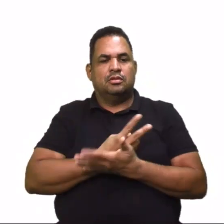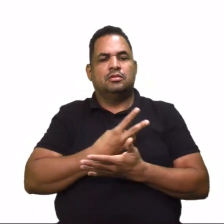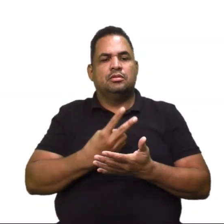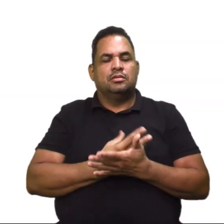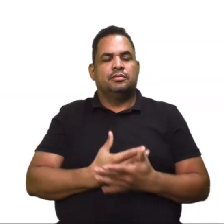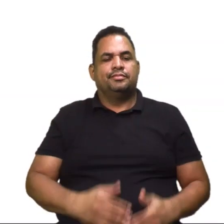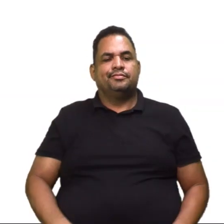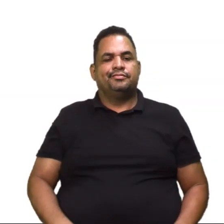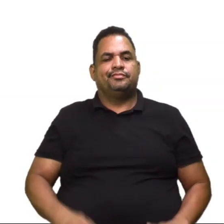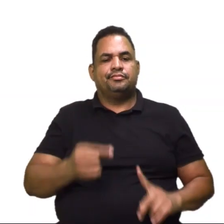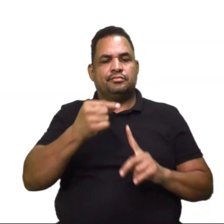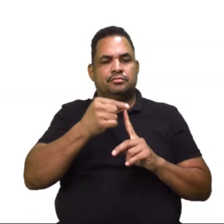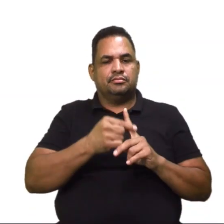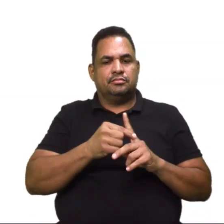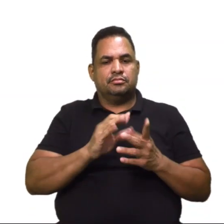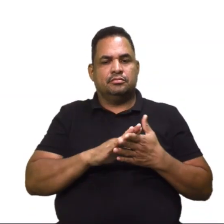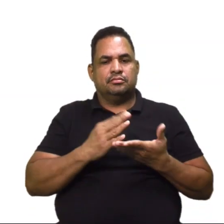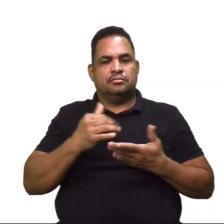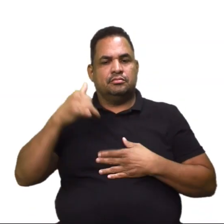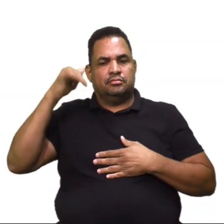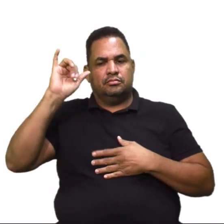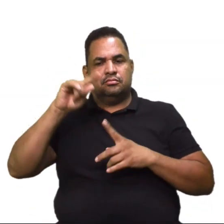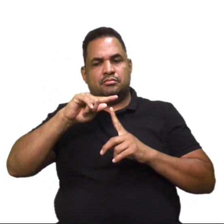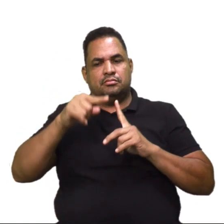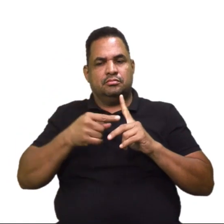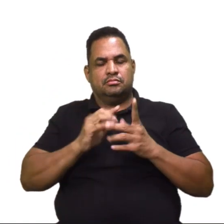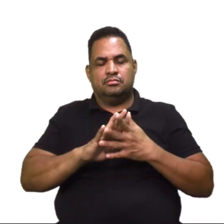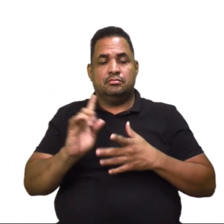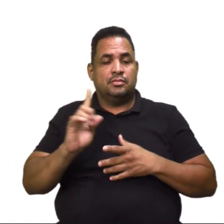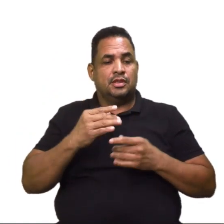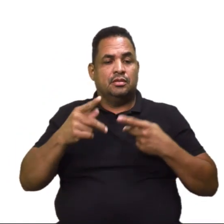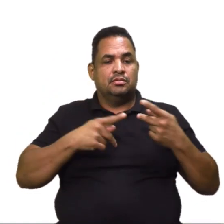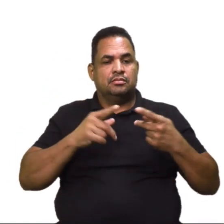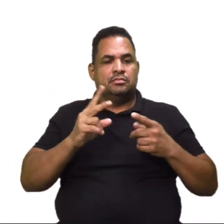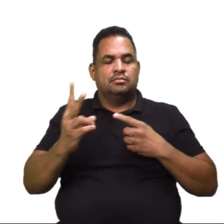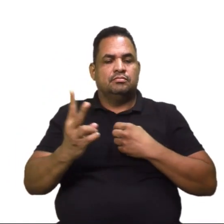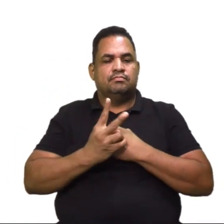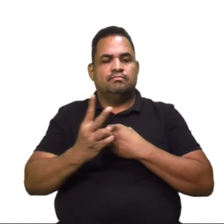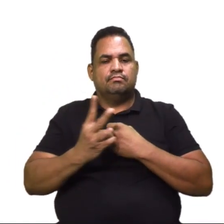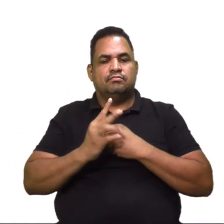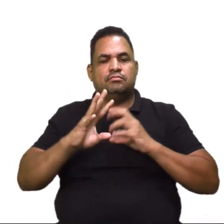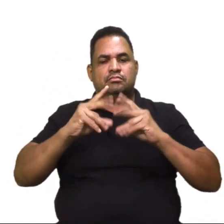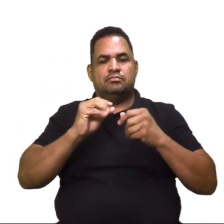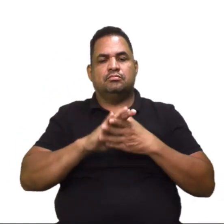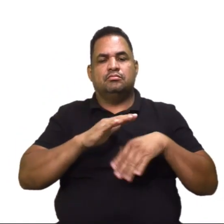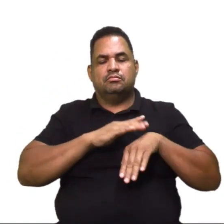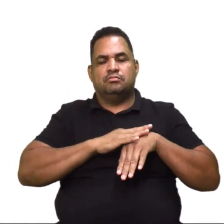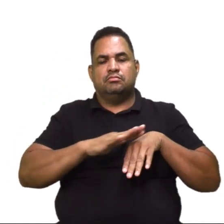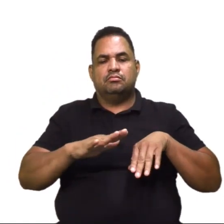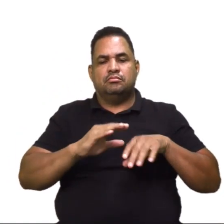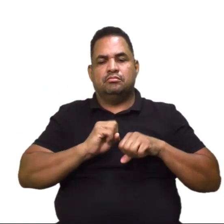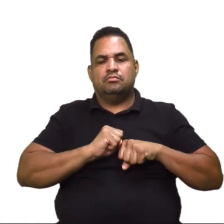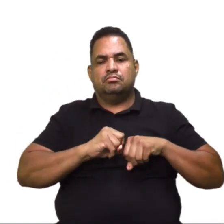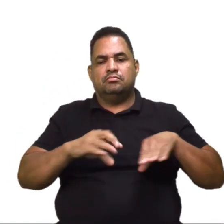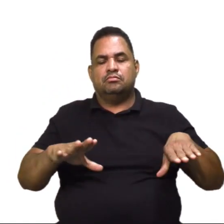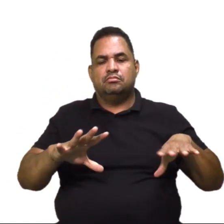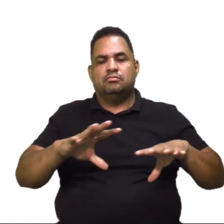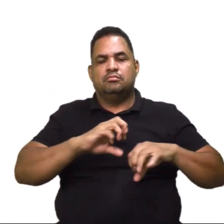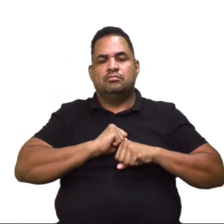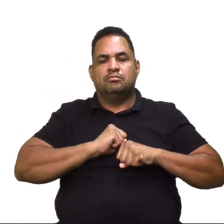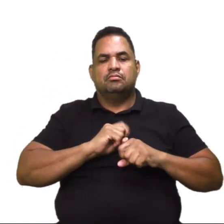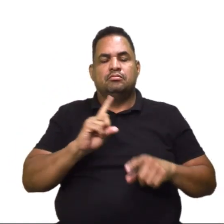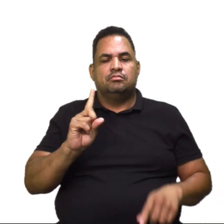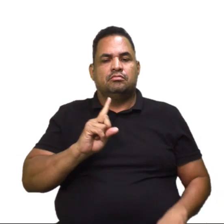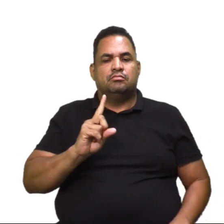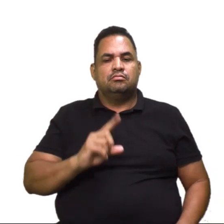quê? Camisinha, além de prevenir uma gravidez não planejada, protege o casal de todas as doenças sexualmente transmissíveis. Todas não,